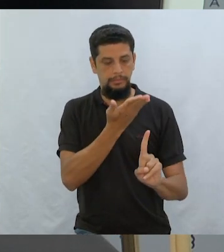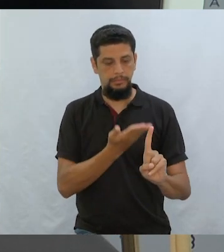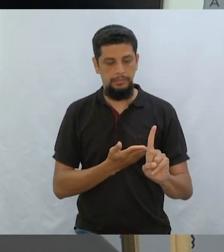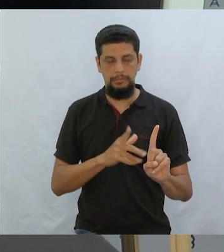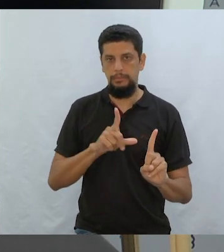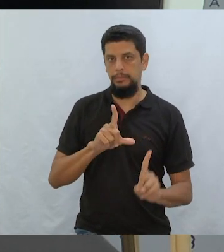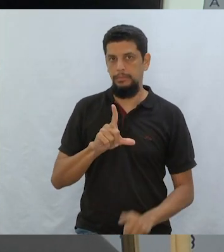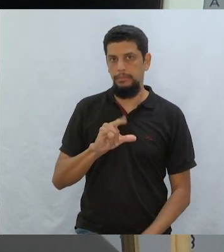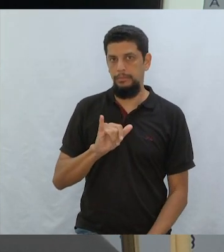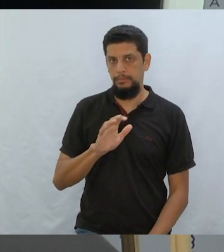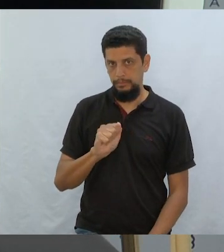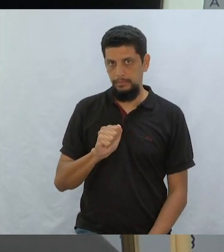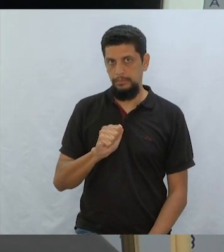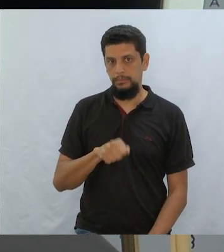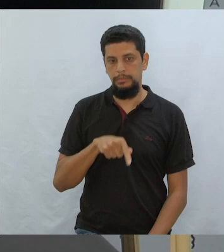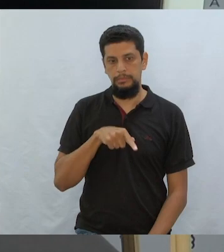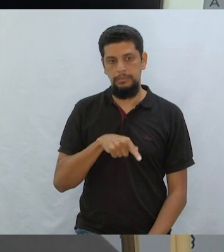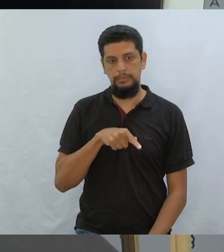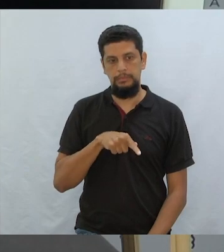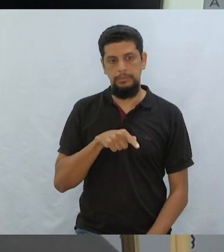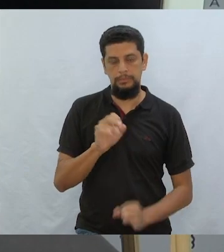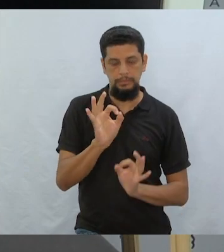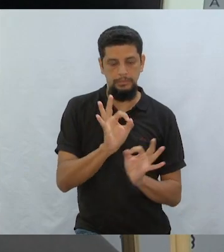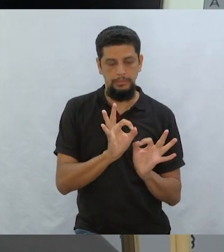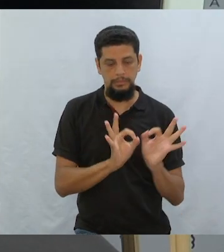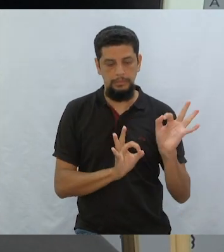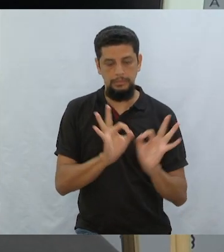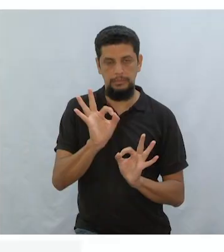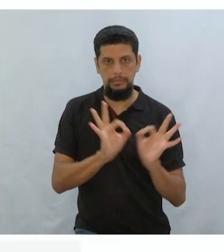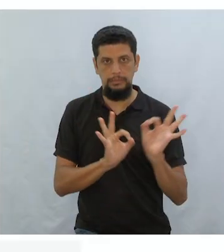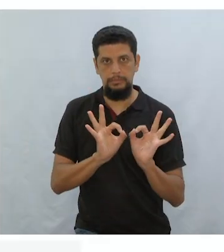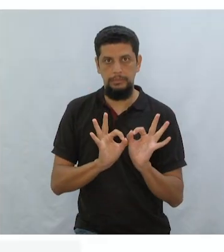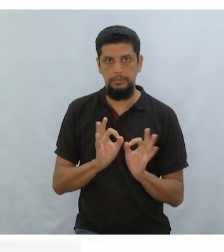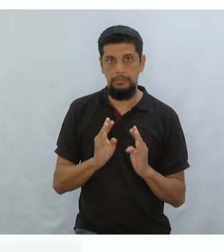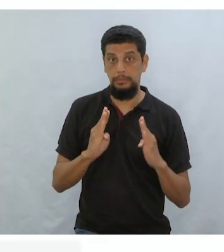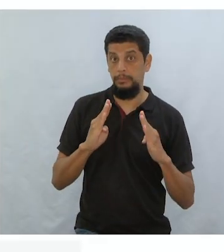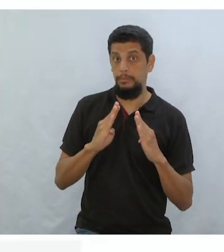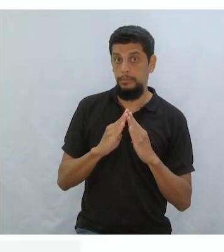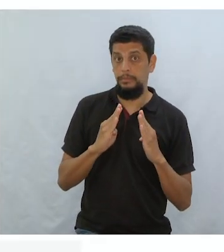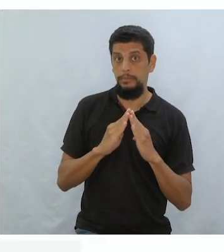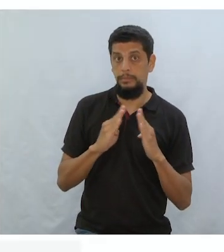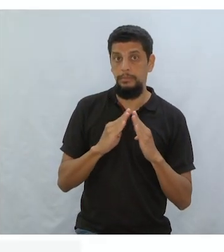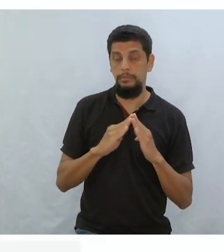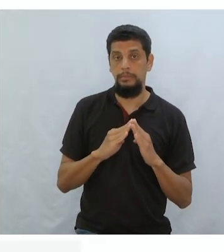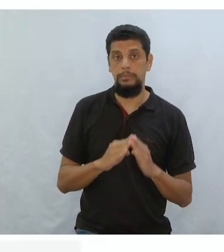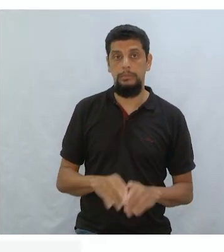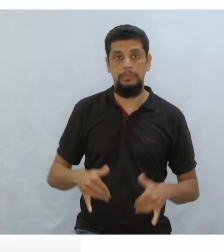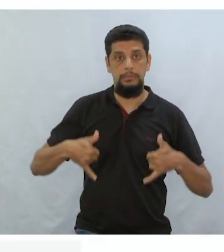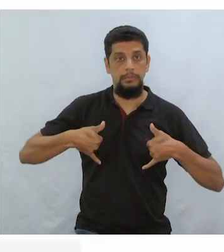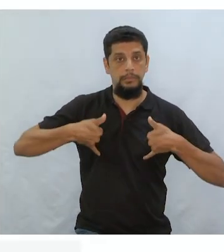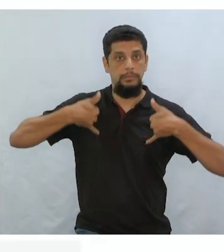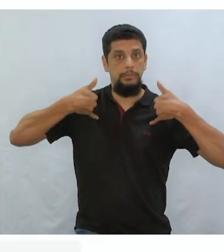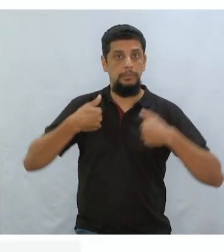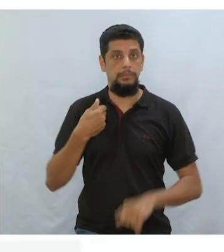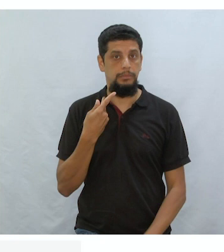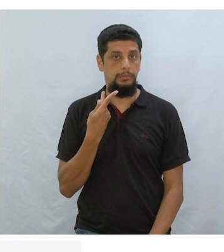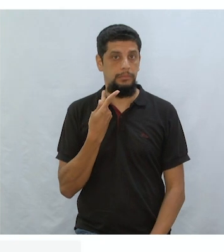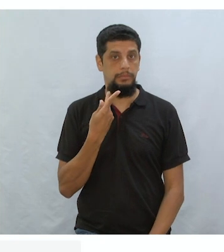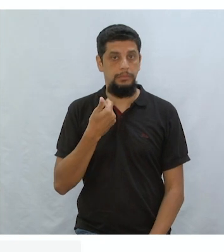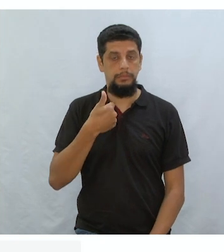Lia. A Lia, ela está organizando sua casa para o aniversário de seu